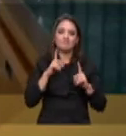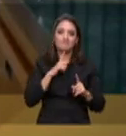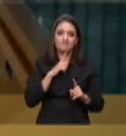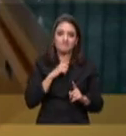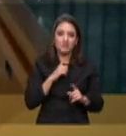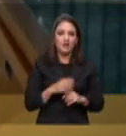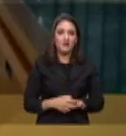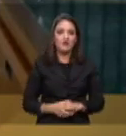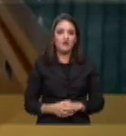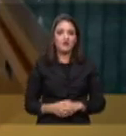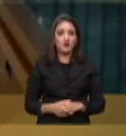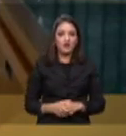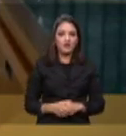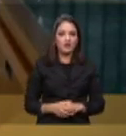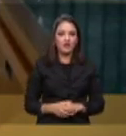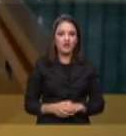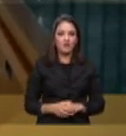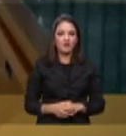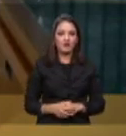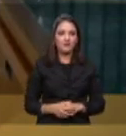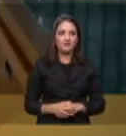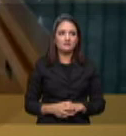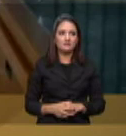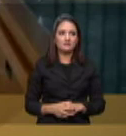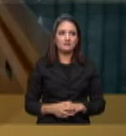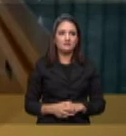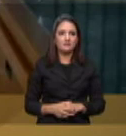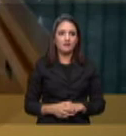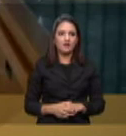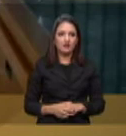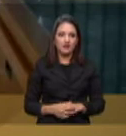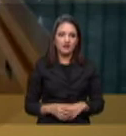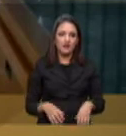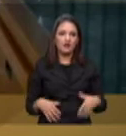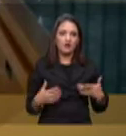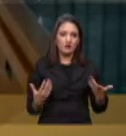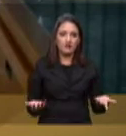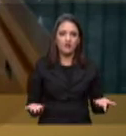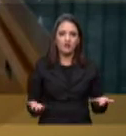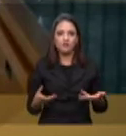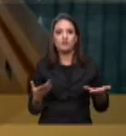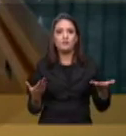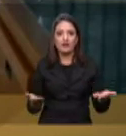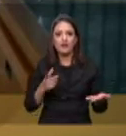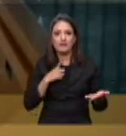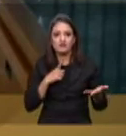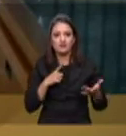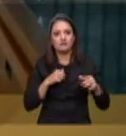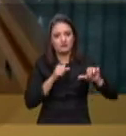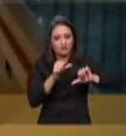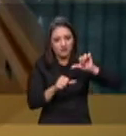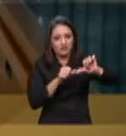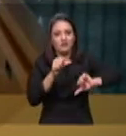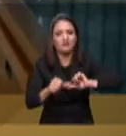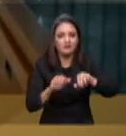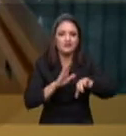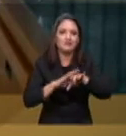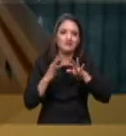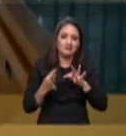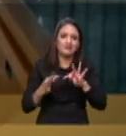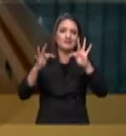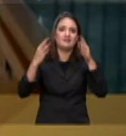ela. O que eu digo no meu voto, senhor presidente, é que o mundo se transformou, a comunicação social é completamente